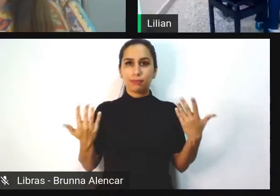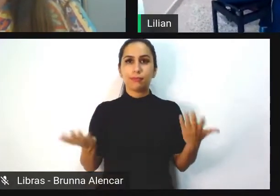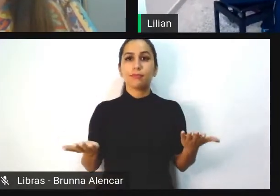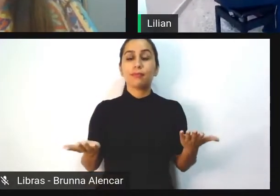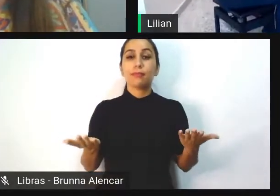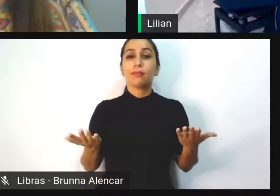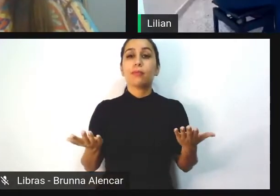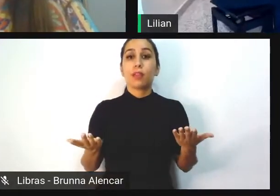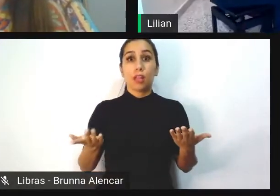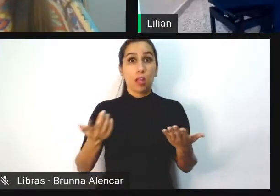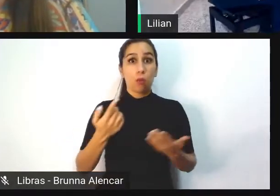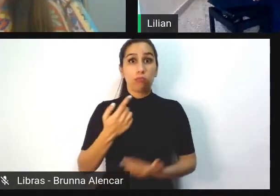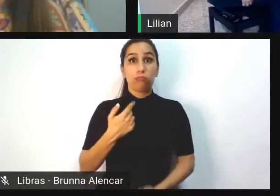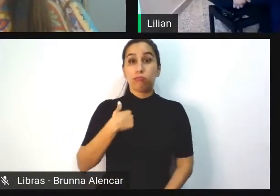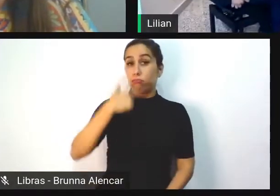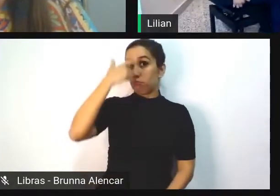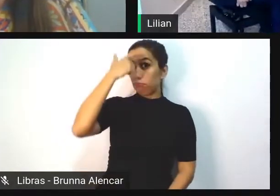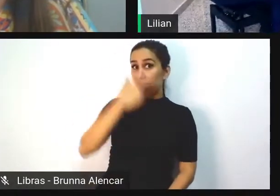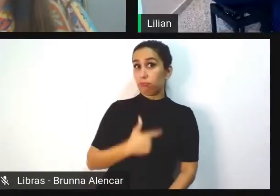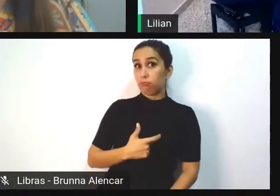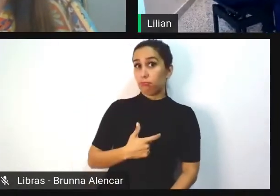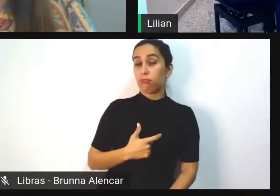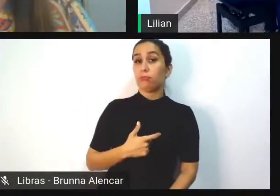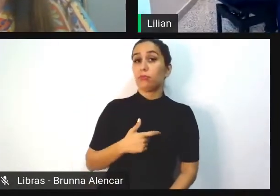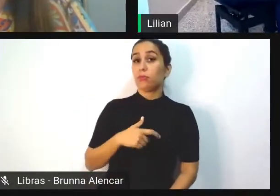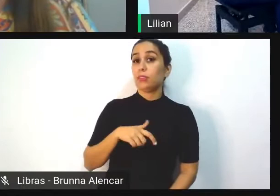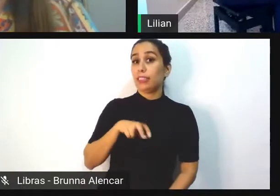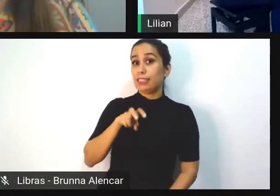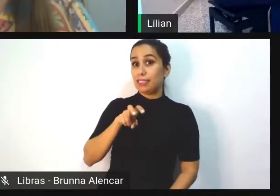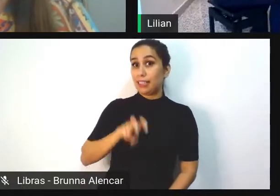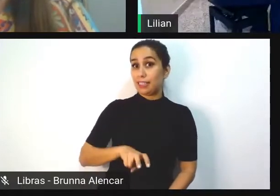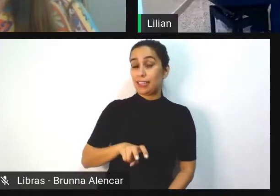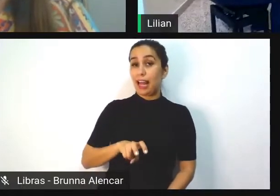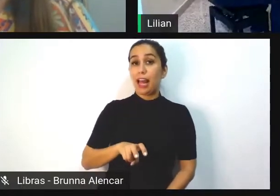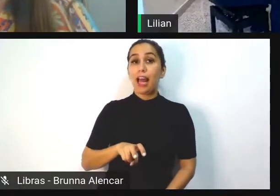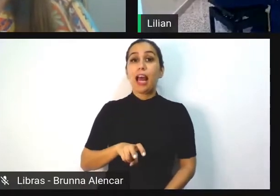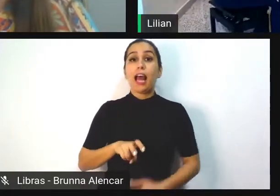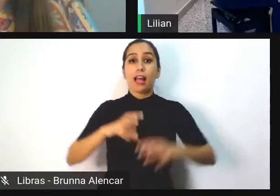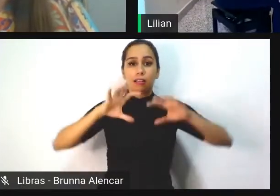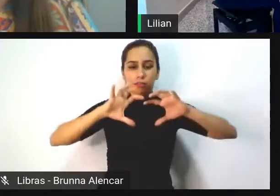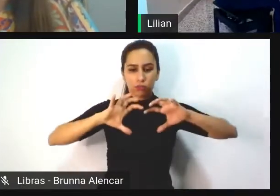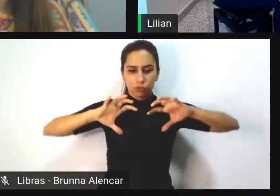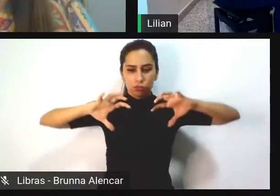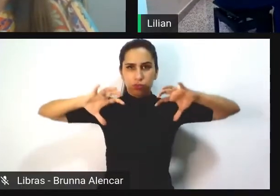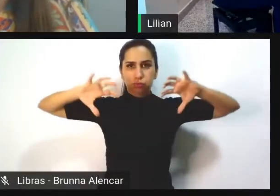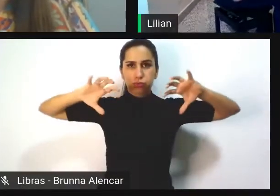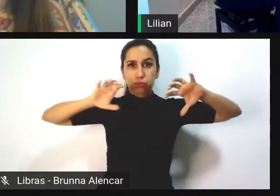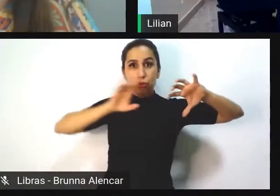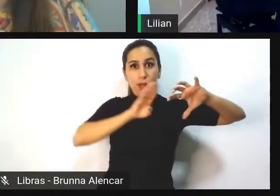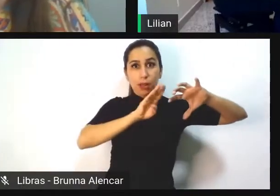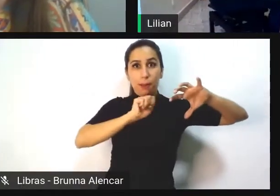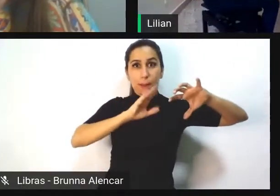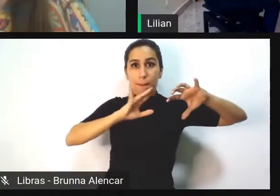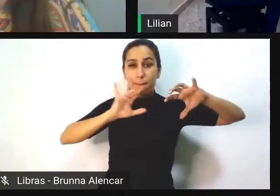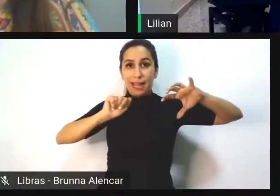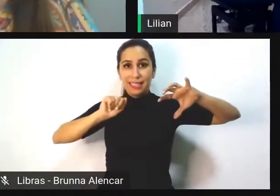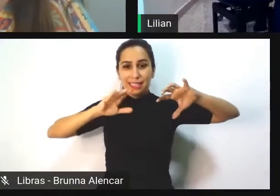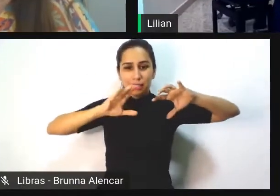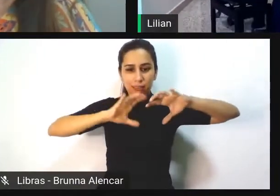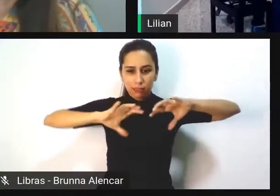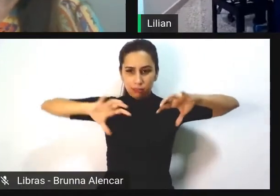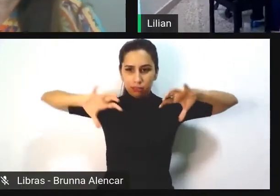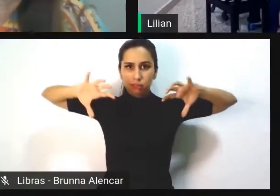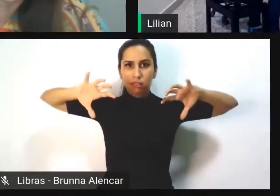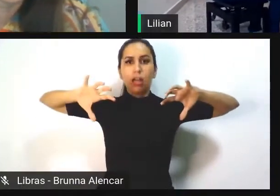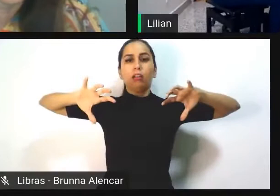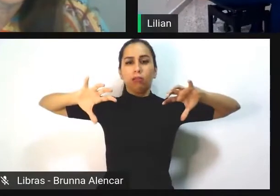eu devo sentar nos ossinhos da bacia, porque quando eu sento nos ossinhos da bacia,